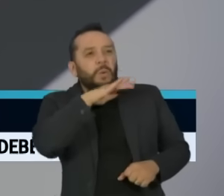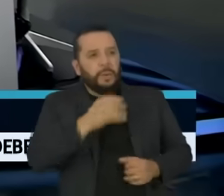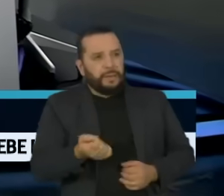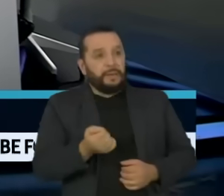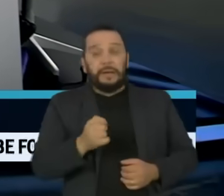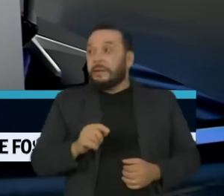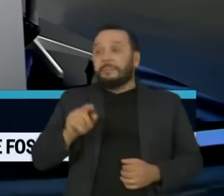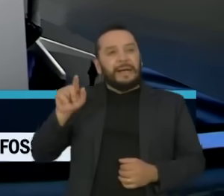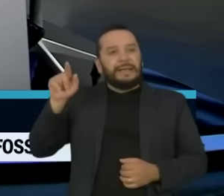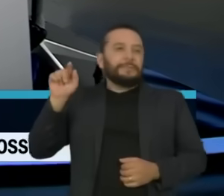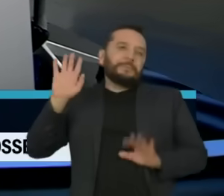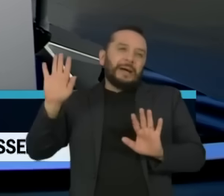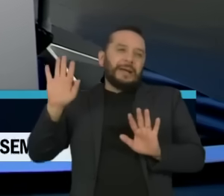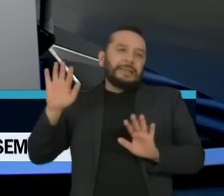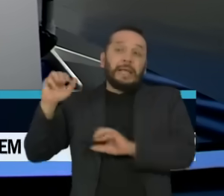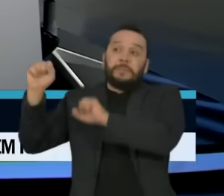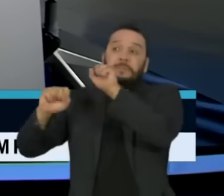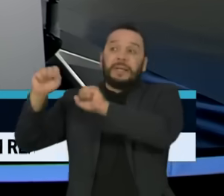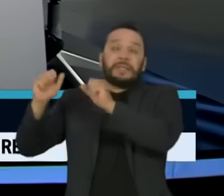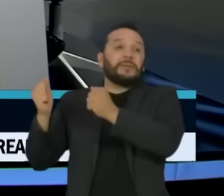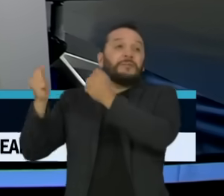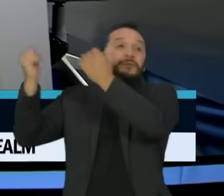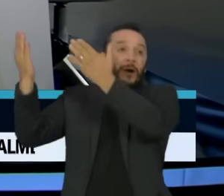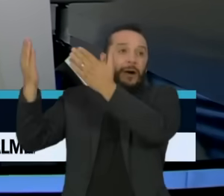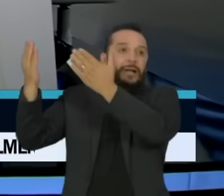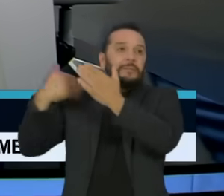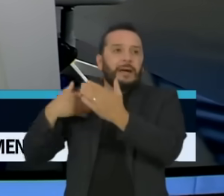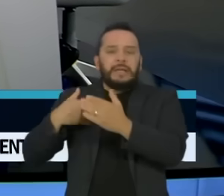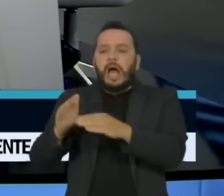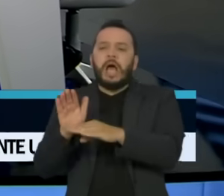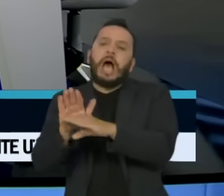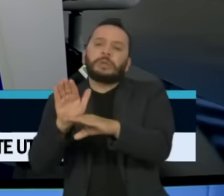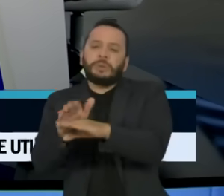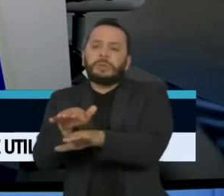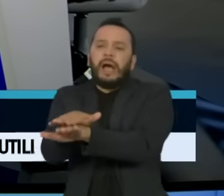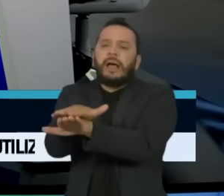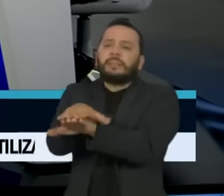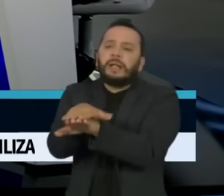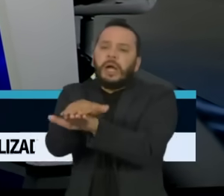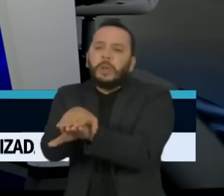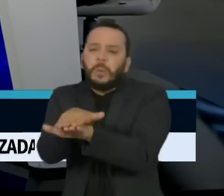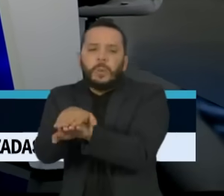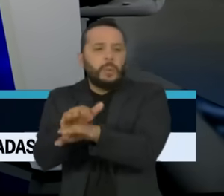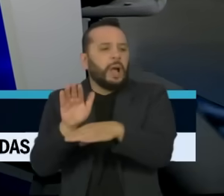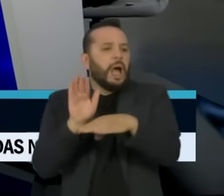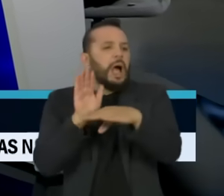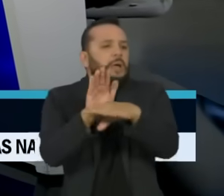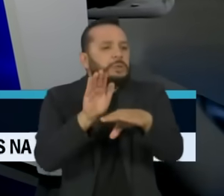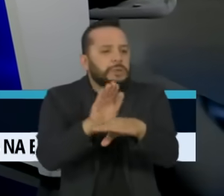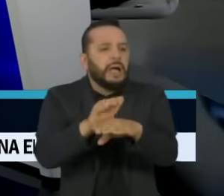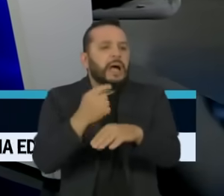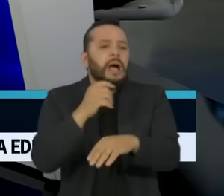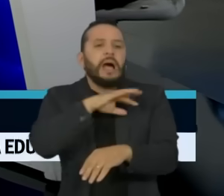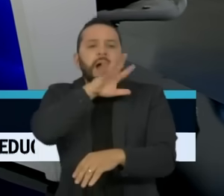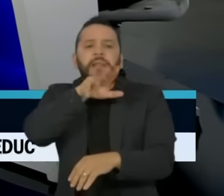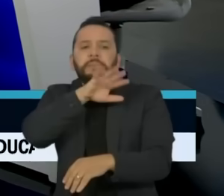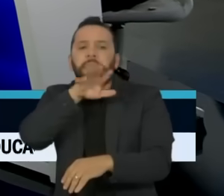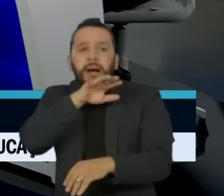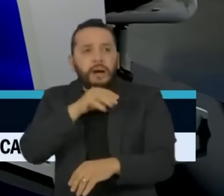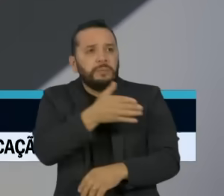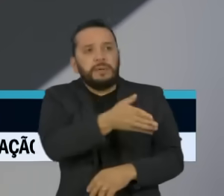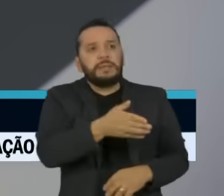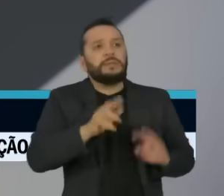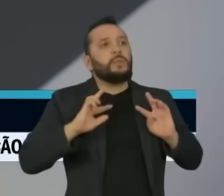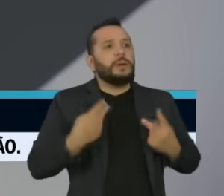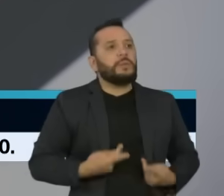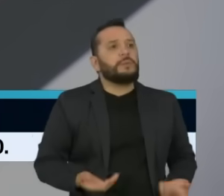tartaruga, tal, mas eles vão fazer ações ambientalmente sustentáveis, mas fora da esfera de